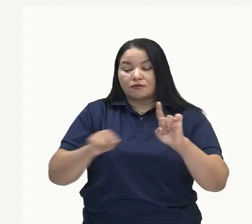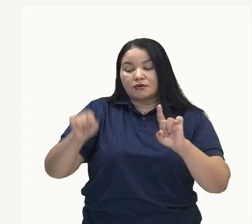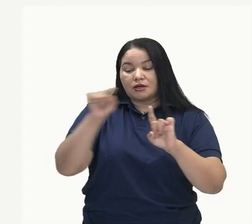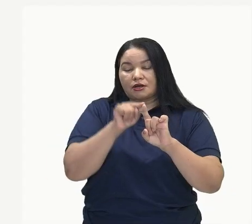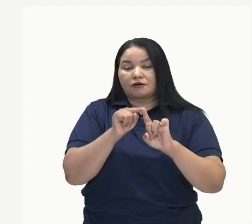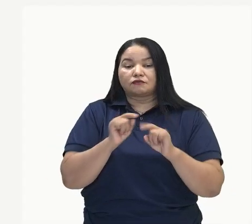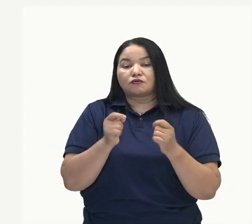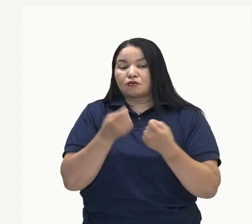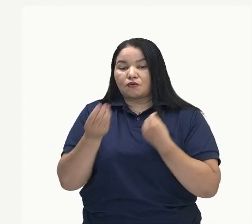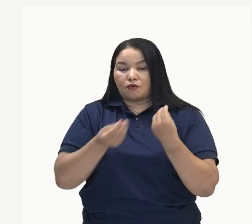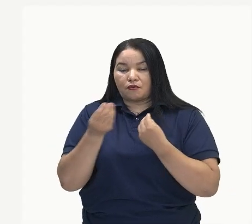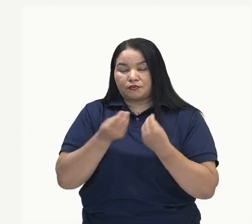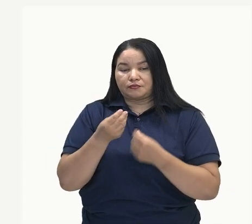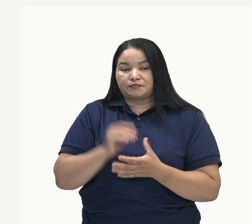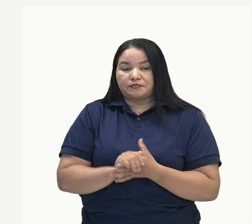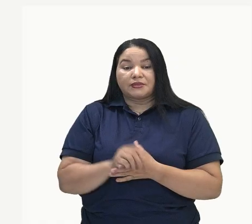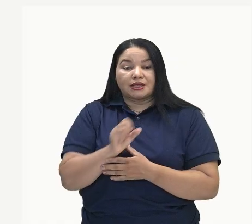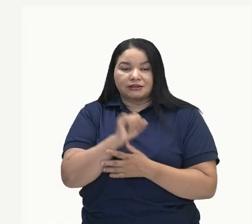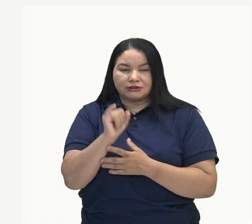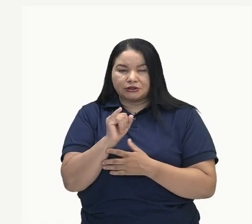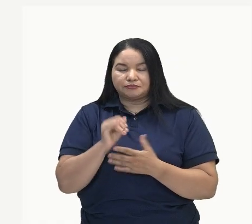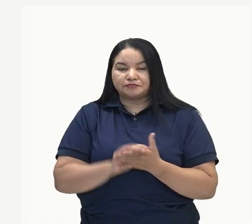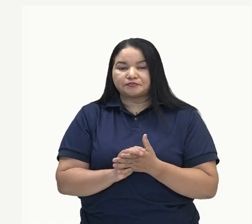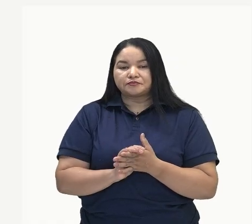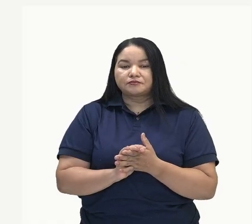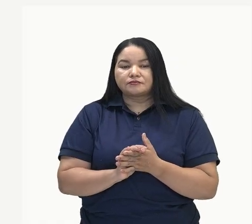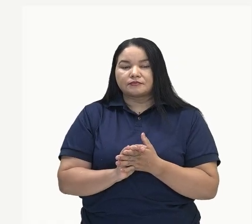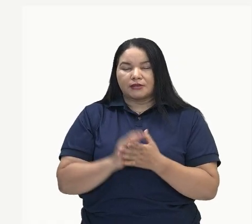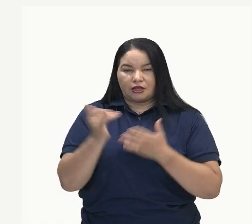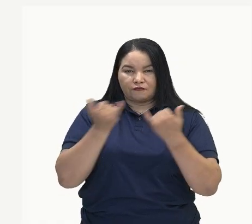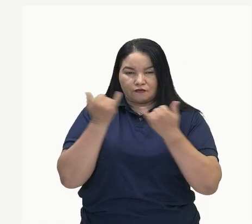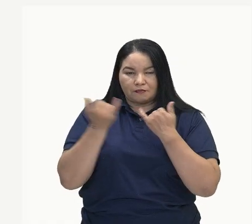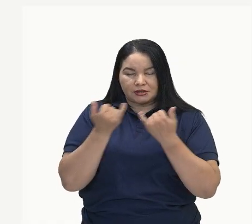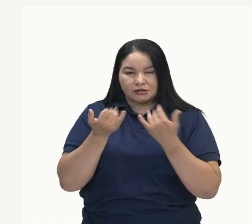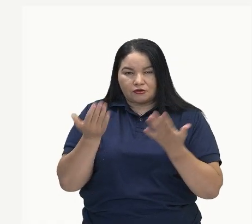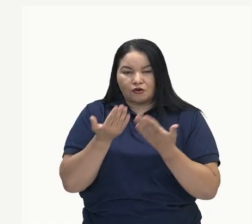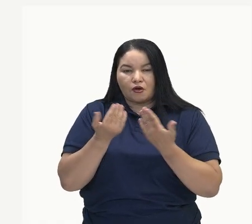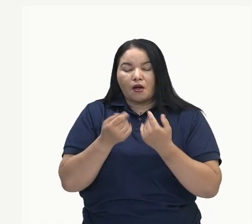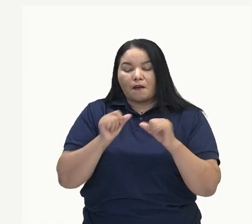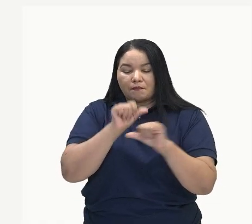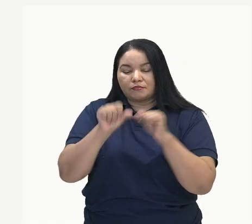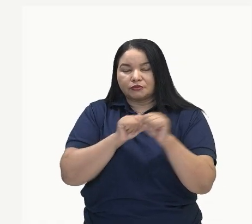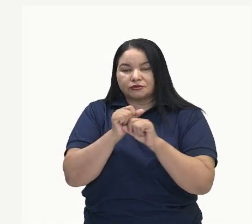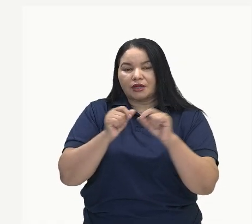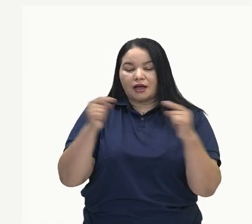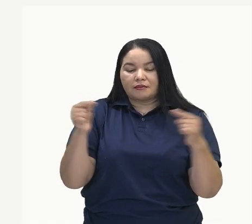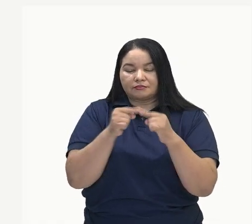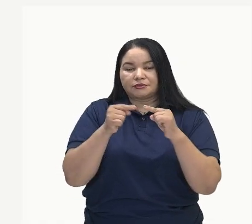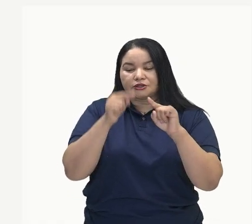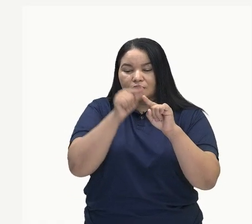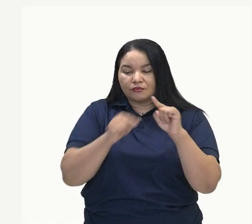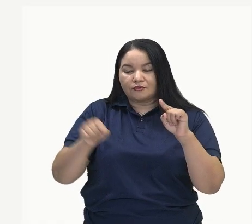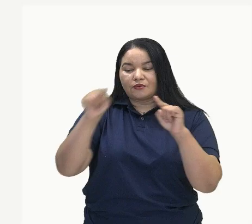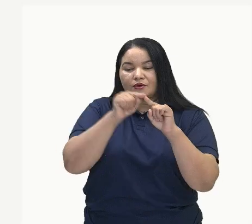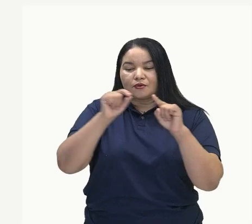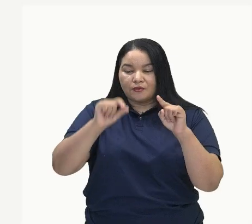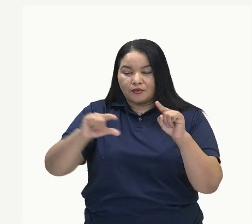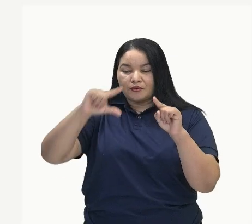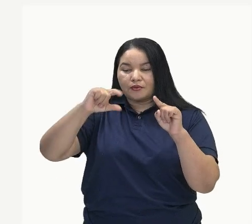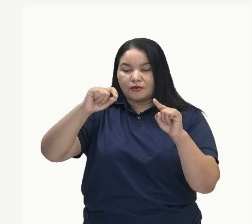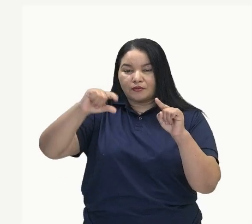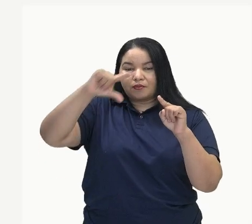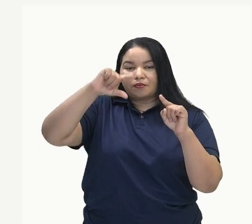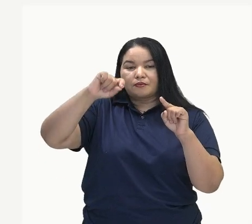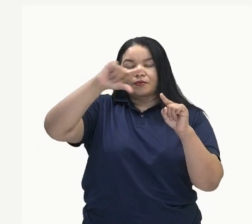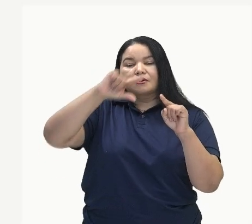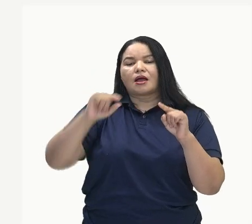tabela? Como que eu faço com que esses valores virem fatias lá no meu gráfico de setores? Eu já dei uma deixa para vocês e agora nós